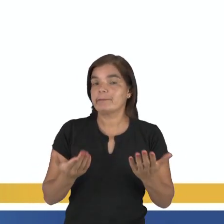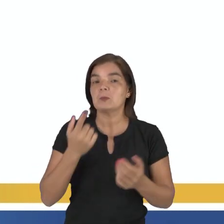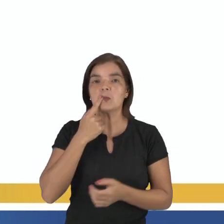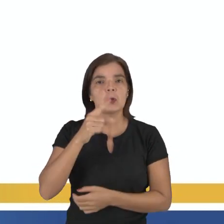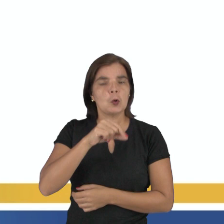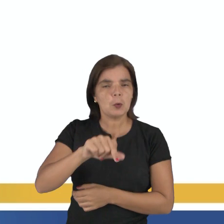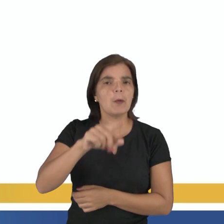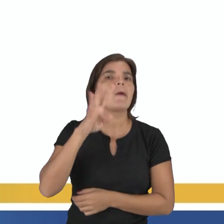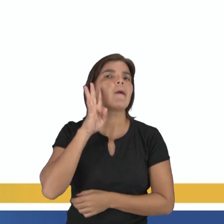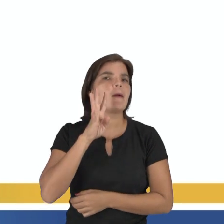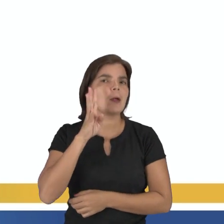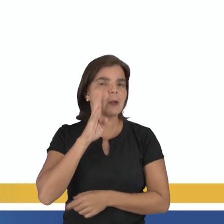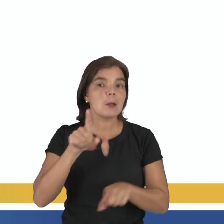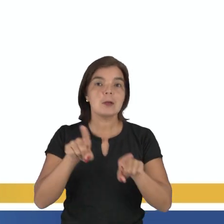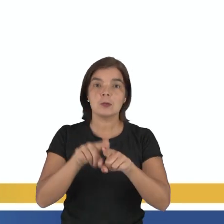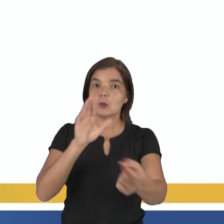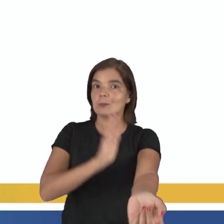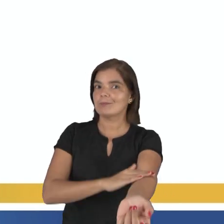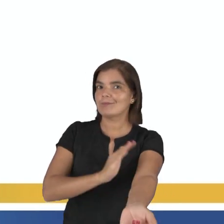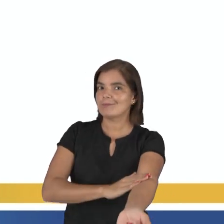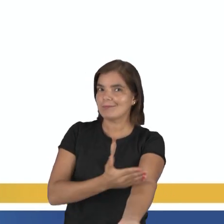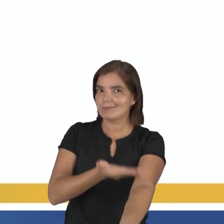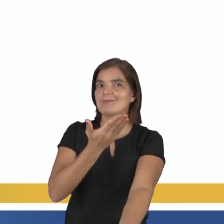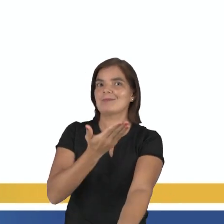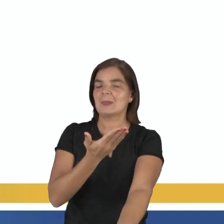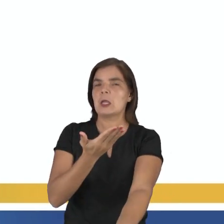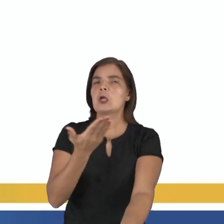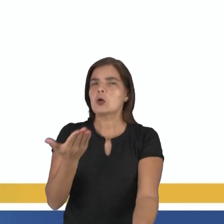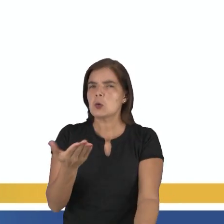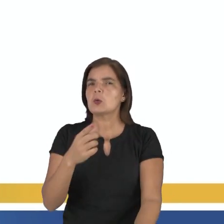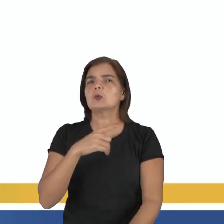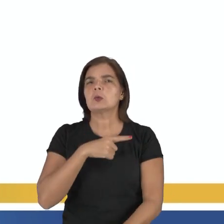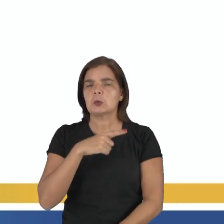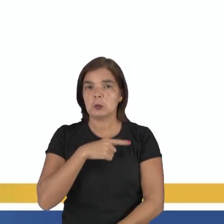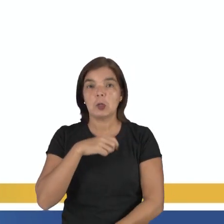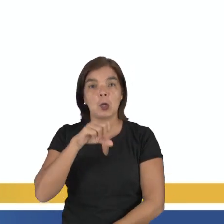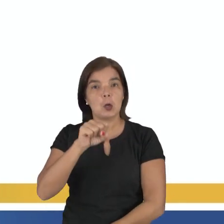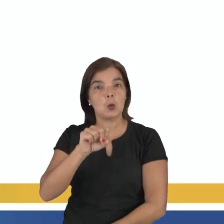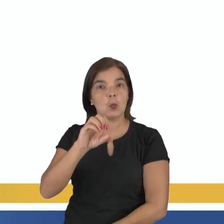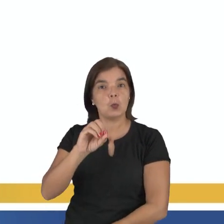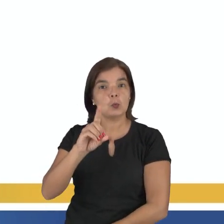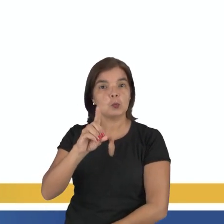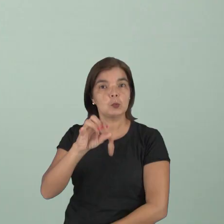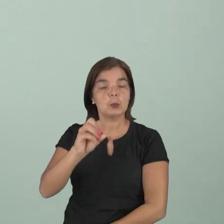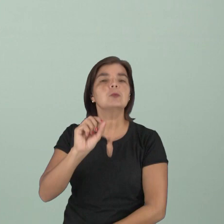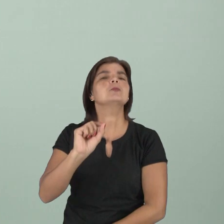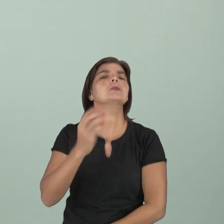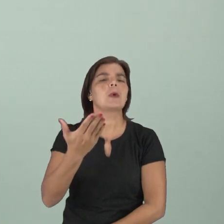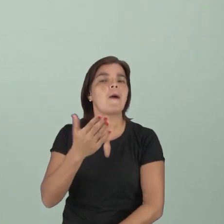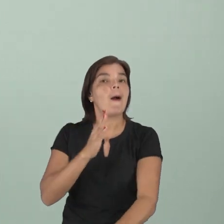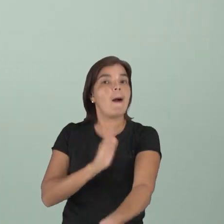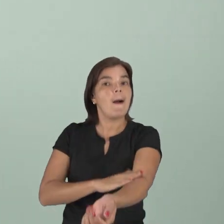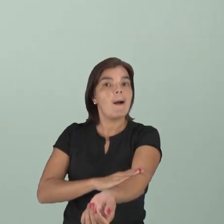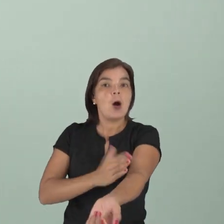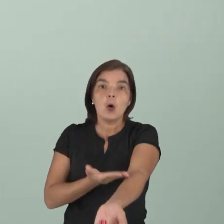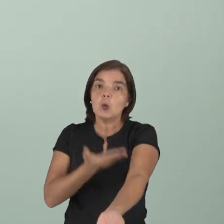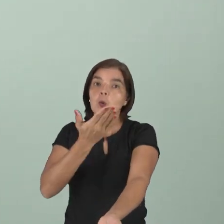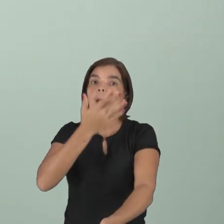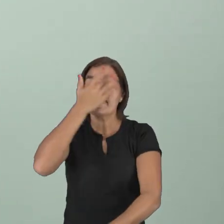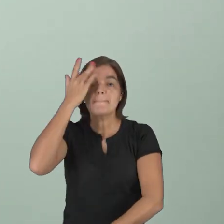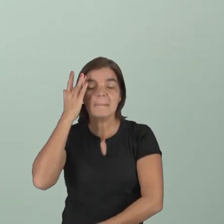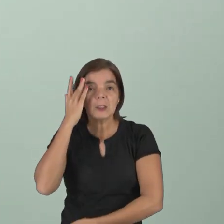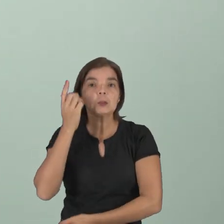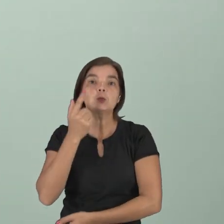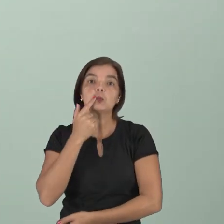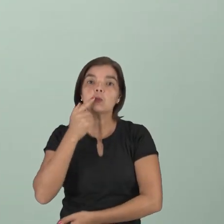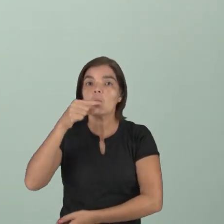sal é interessante porque a gente está falando de hipertensão. Então, como a gente tem sódio ali, o que acontece? Ele aumenta a pressão. Se uma pessoa